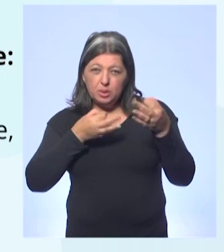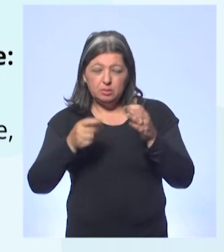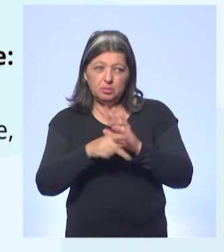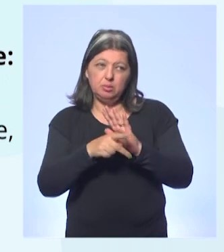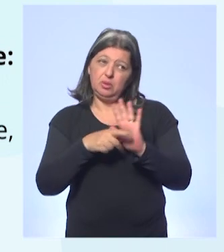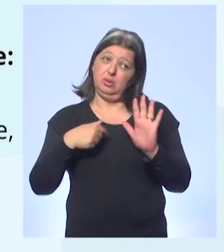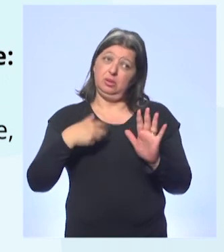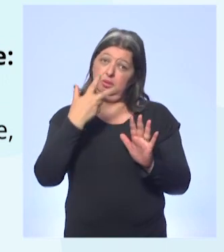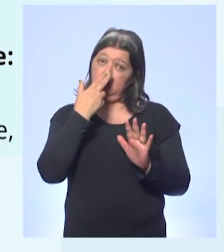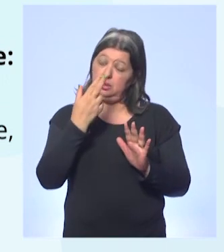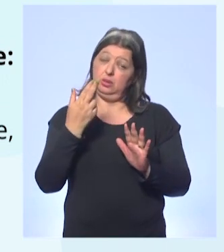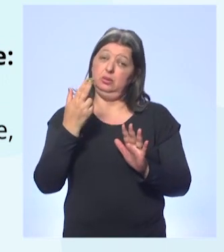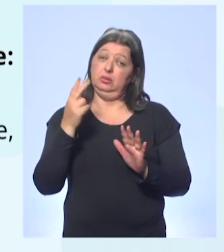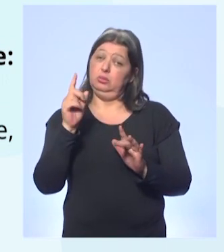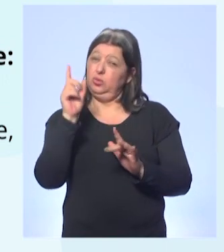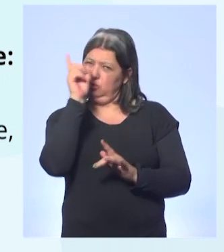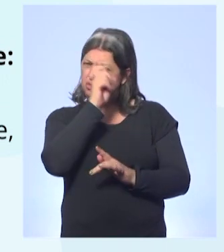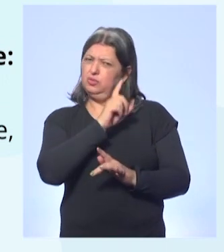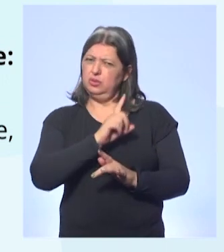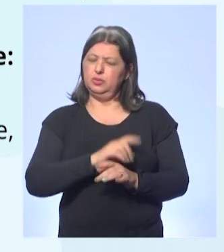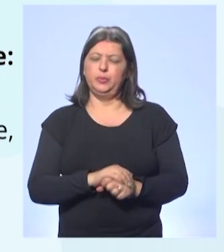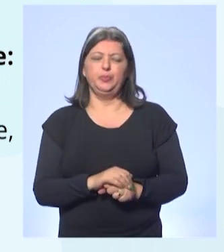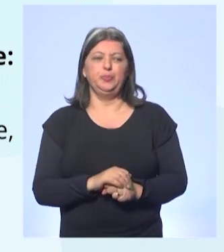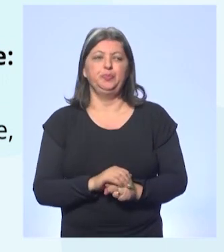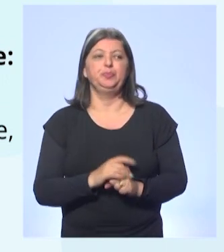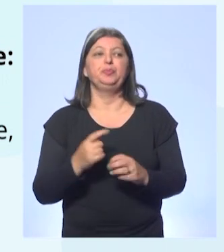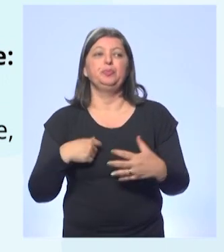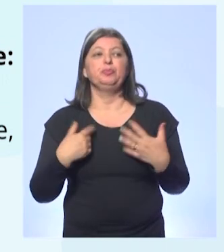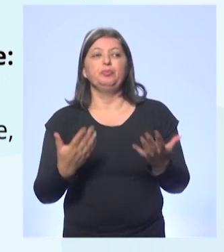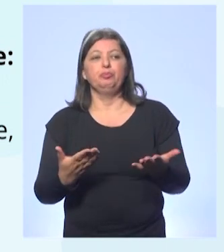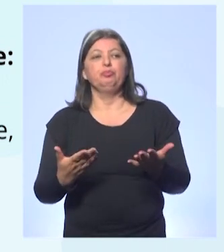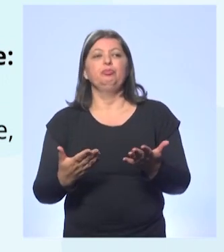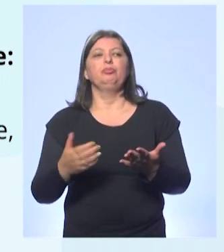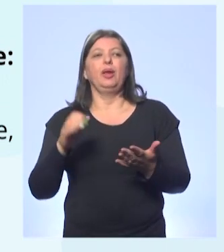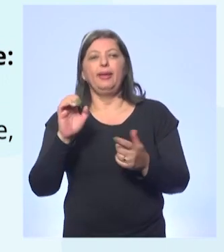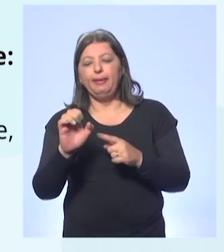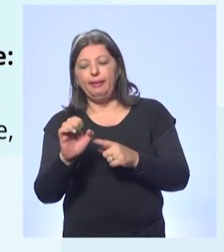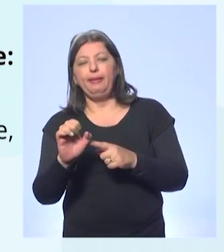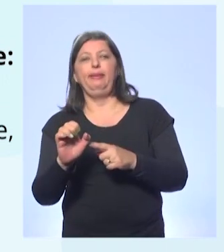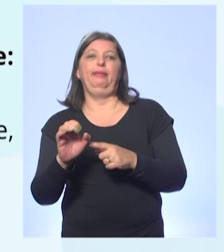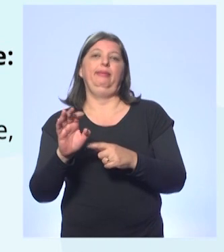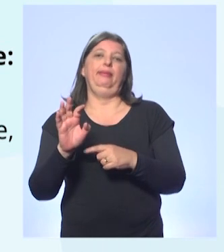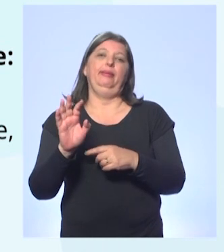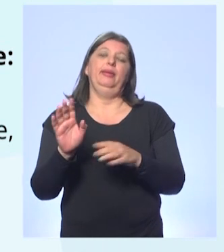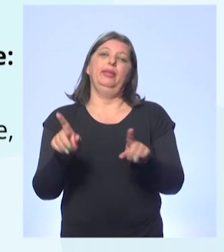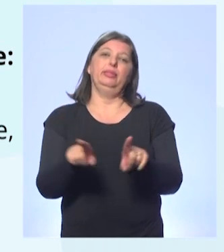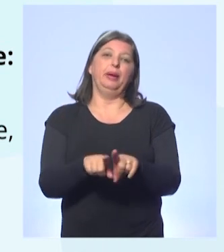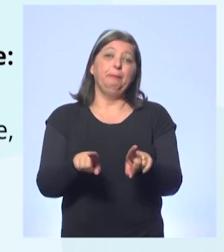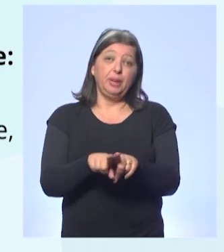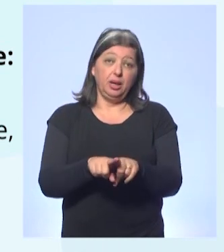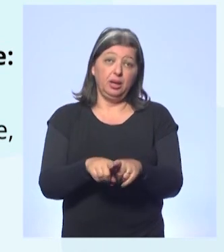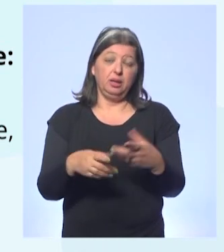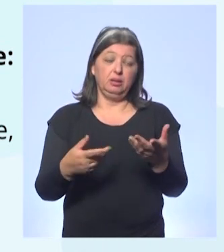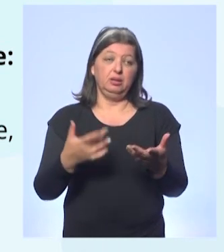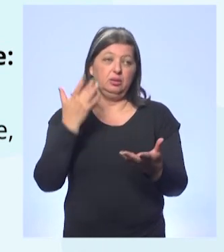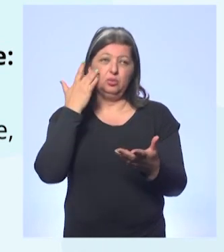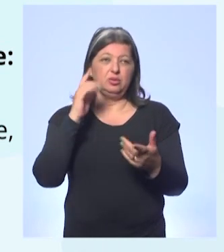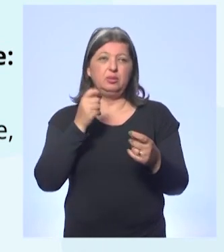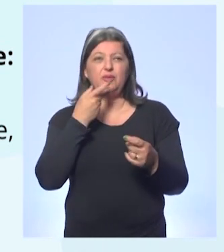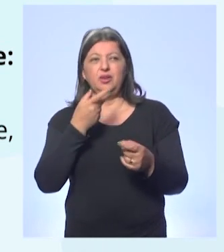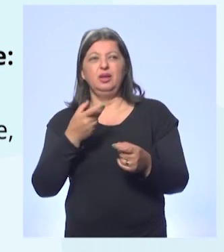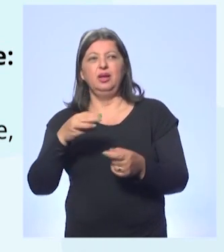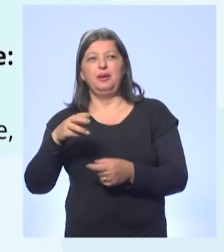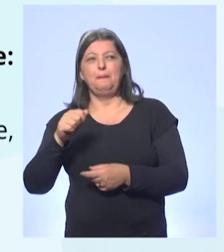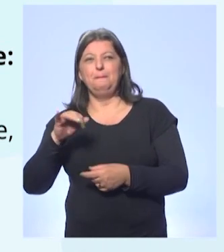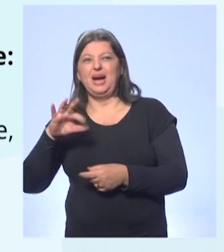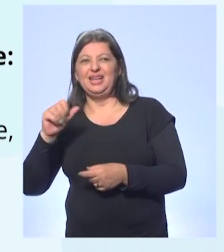Eu acho que ela é um pouquinho mais complexa. Então, também, lembra quando o Mauro falou para mim assim, não sei se foi da Maria, foi à feira e comprou,